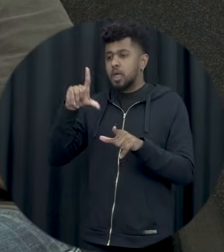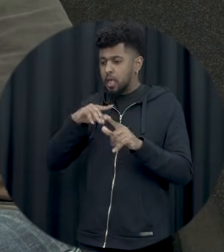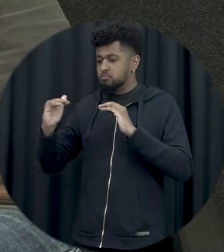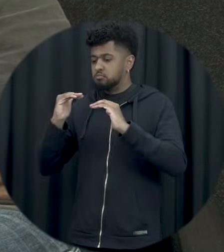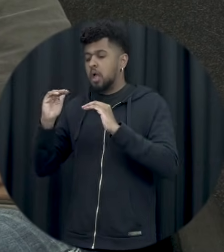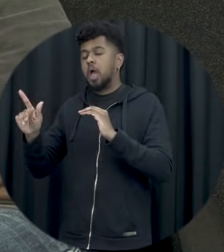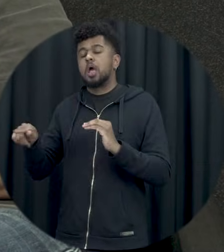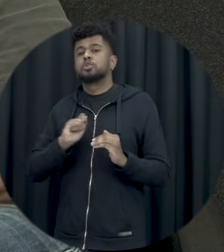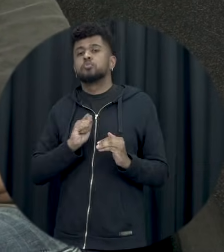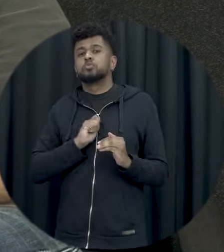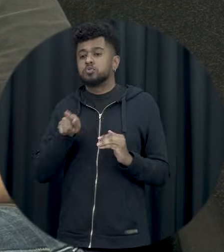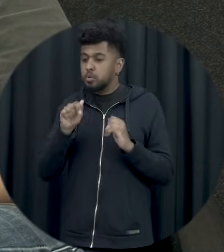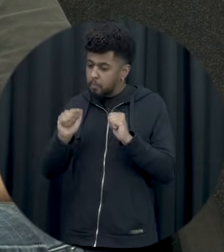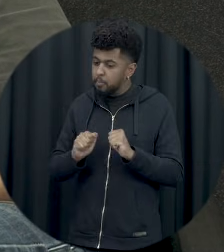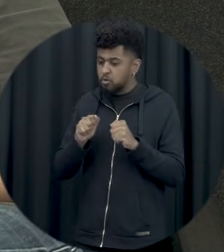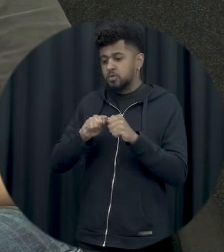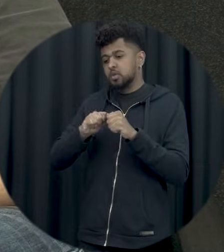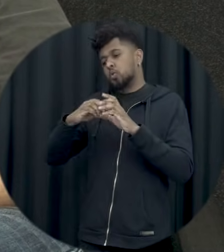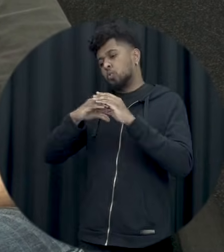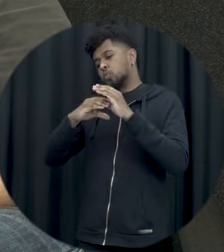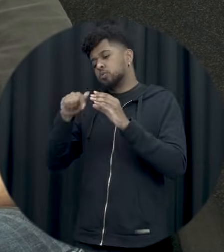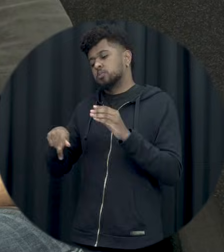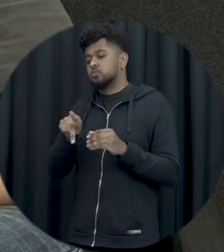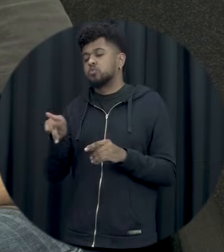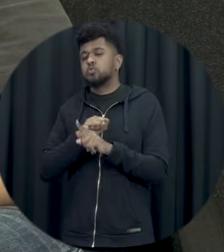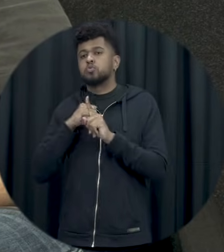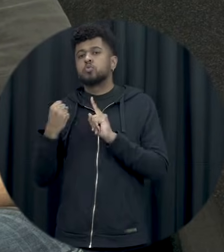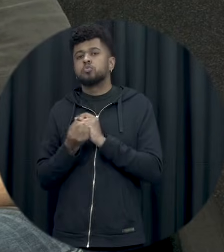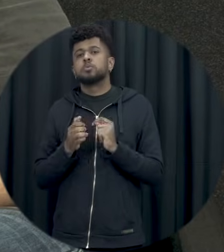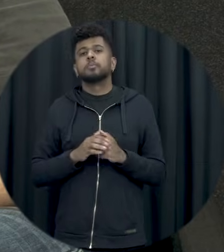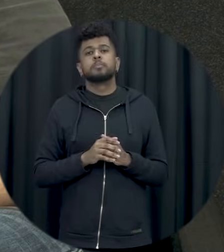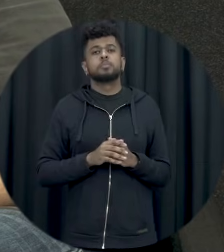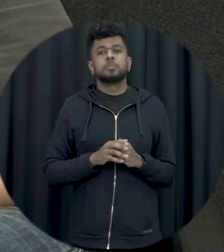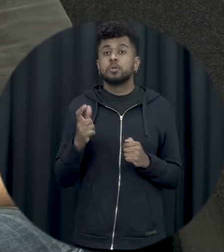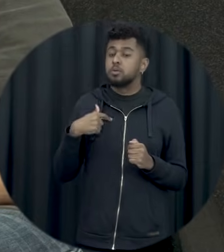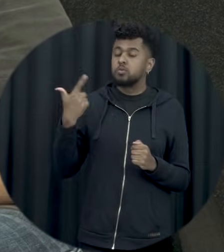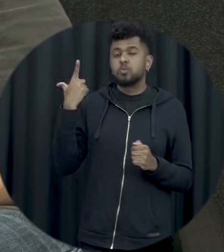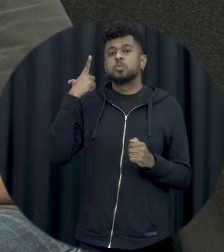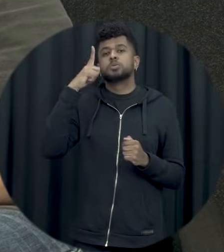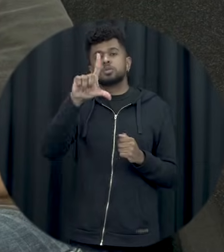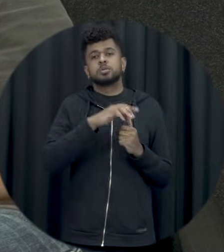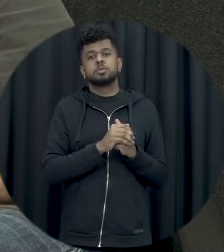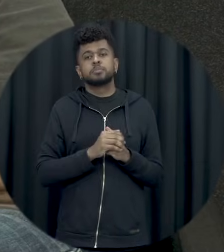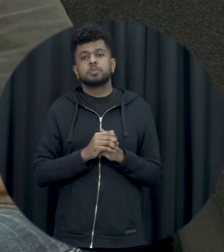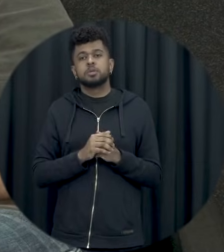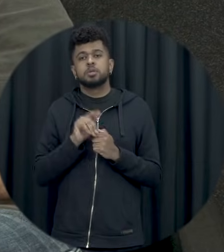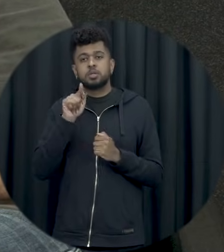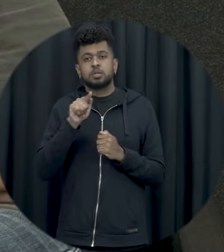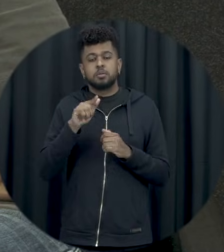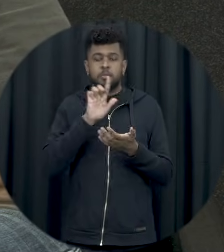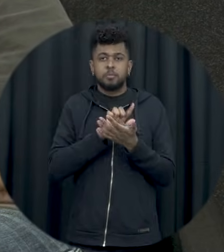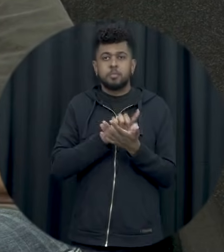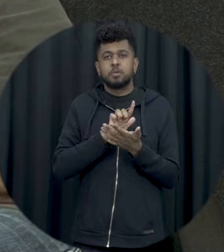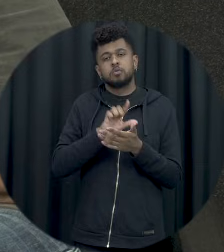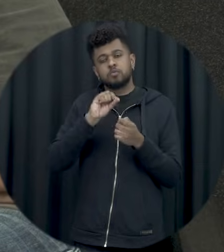antropologia, você pode fazer o concurso aqui para professor de Sociologia. Aí eu consegui esse papel, fiz o concurso,